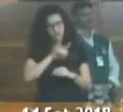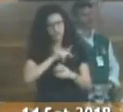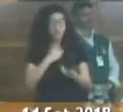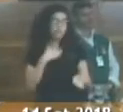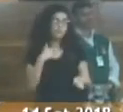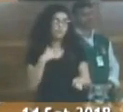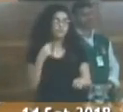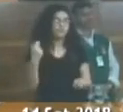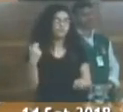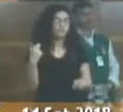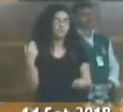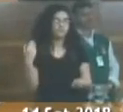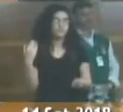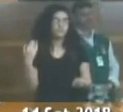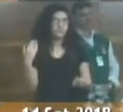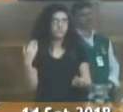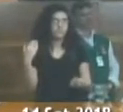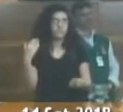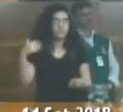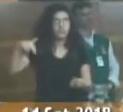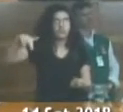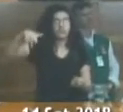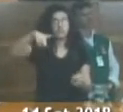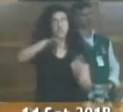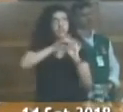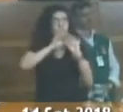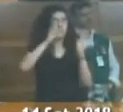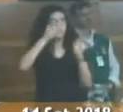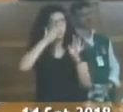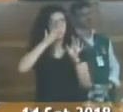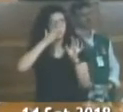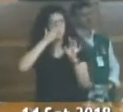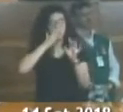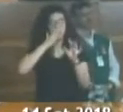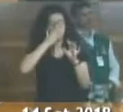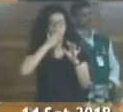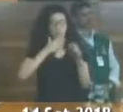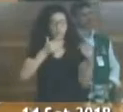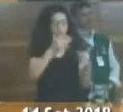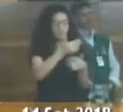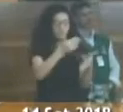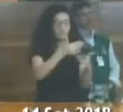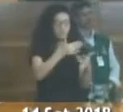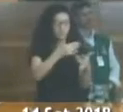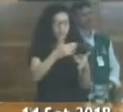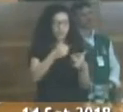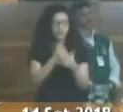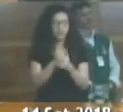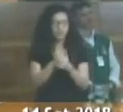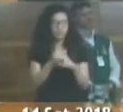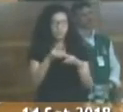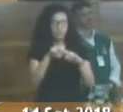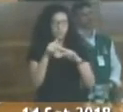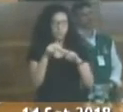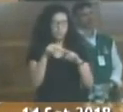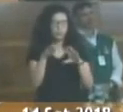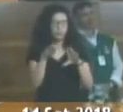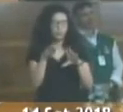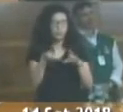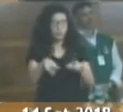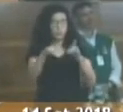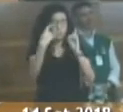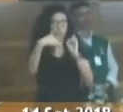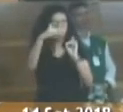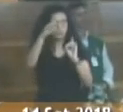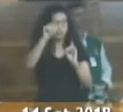restrição de circulação ali no seu trajeto cidade-comunidade por conta do condomínio Laranjeiras. Esse é um